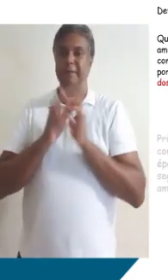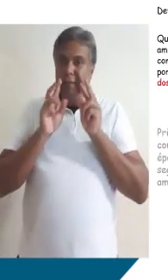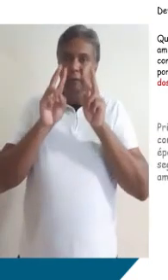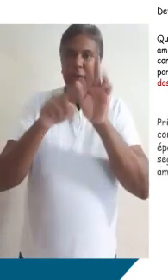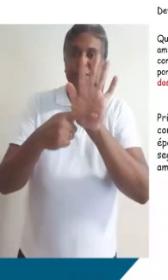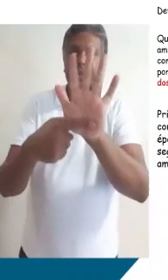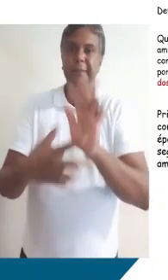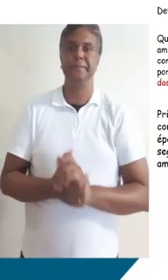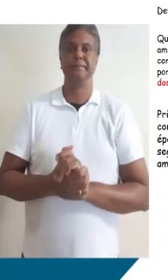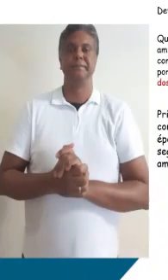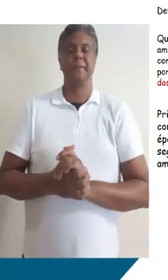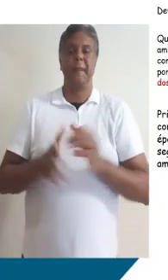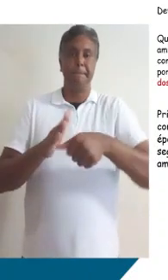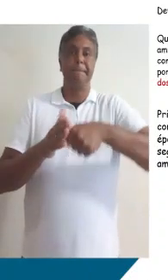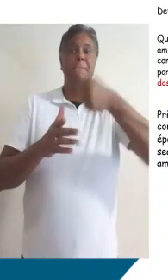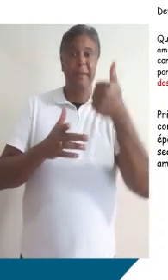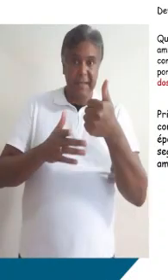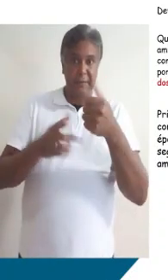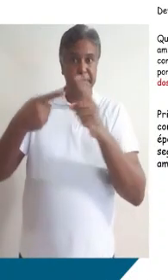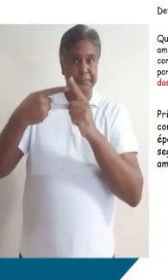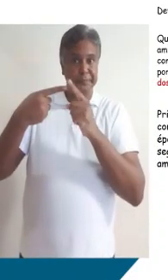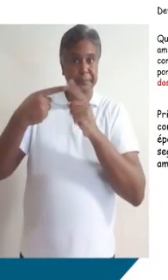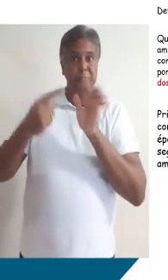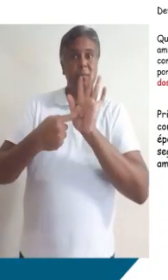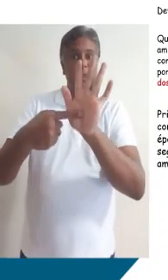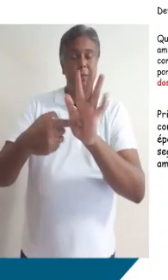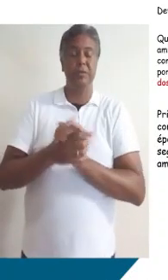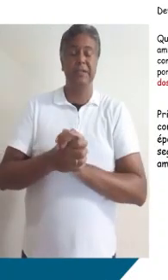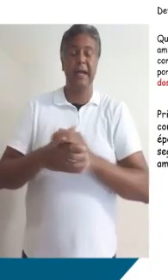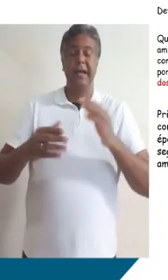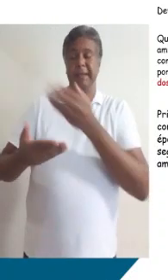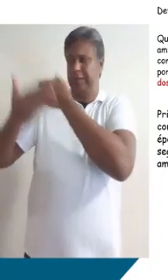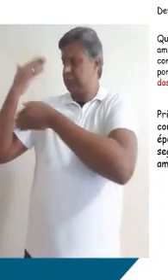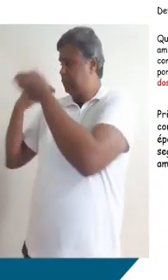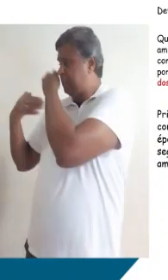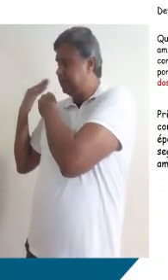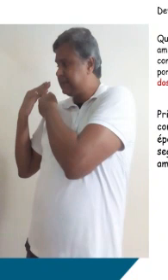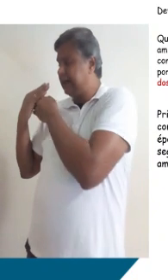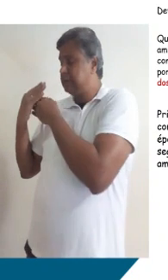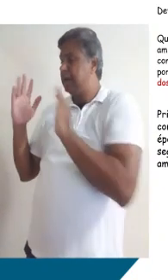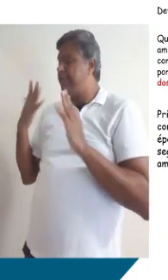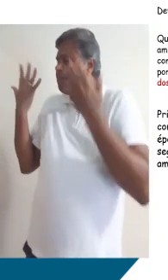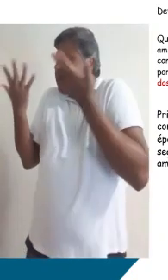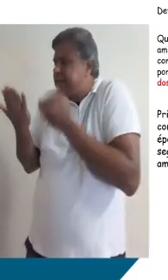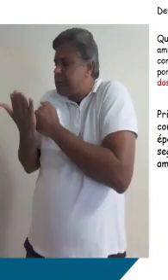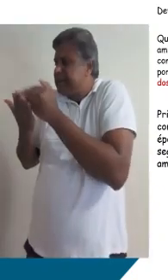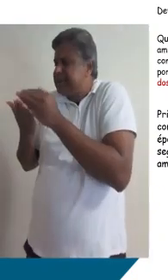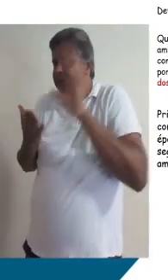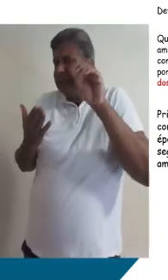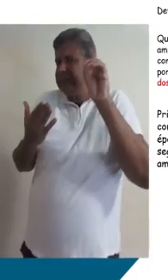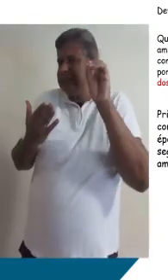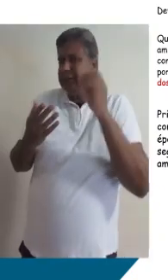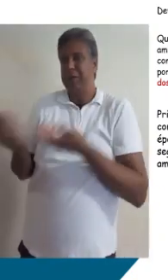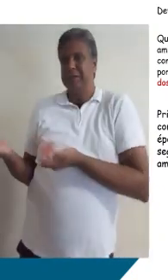Aqui. Primeiramente, é importante observar que antigamente as festas começavam mais cedo e, consequentemente, os jovens voltavam mais cedo